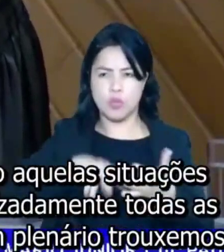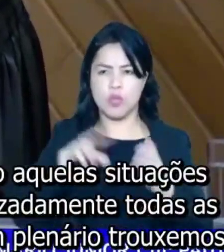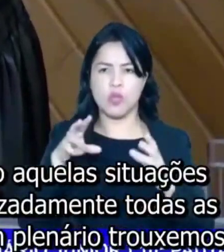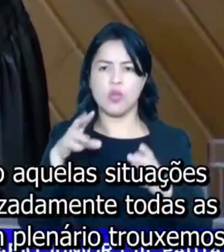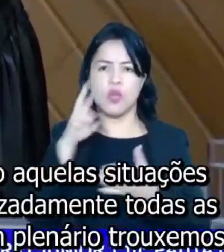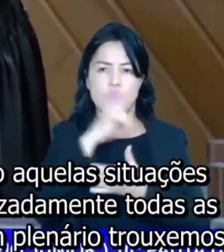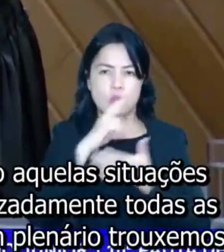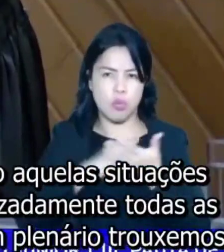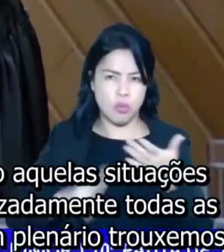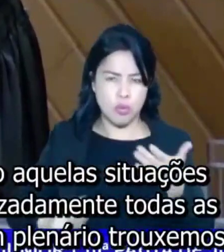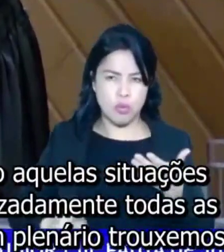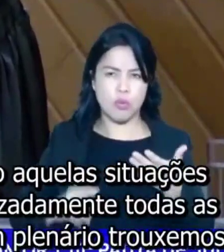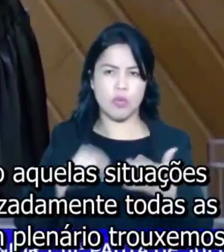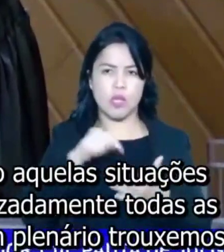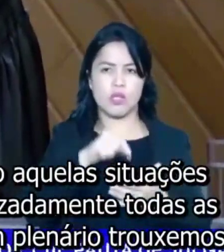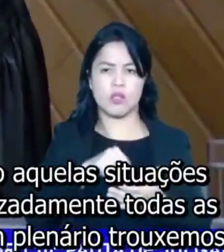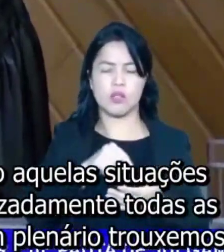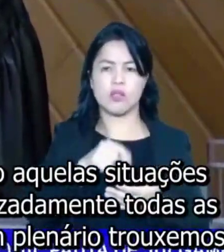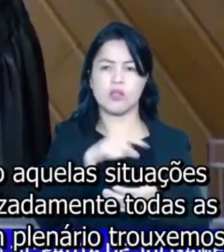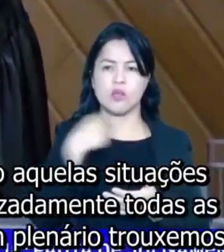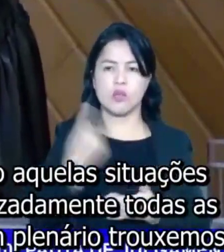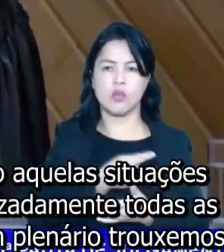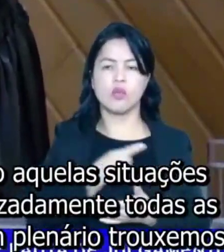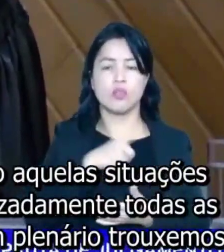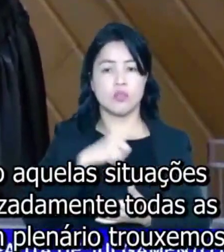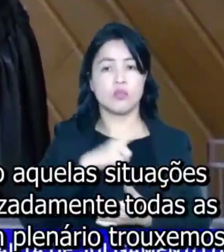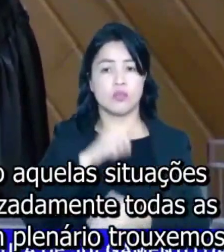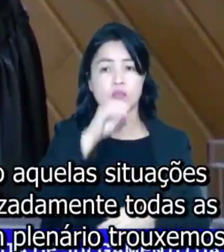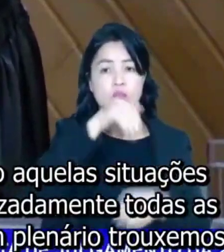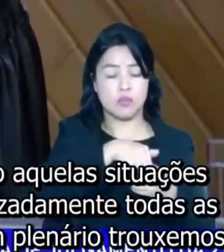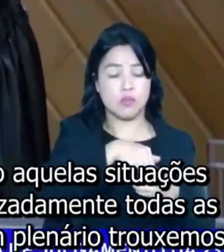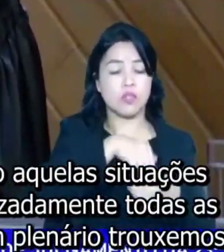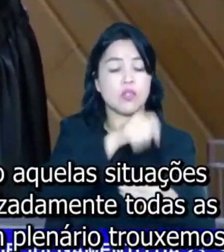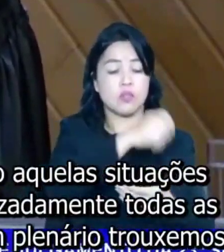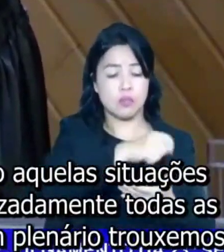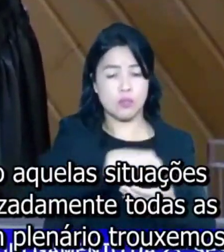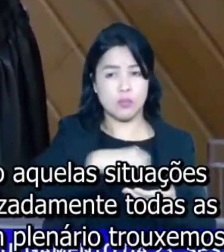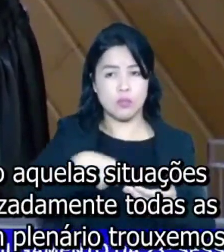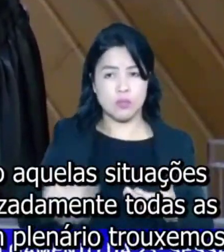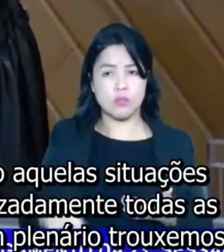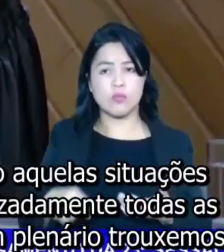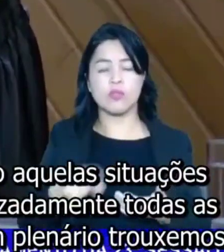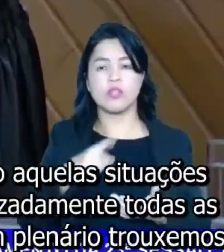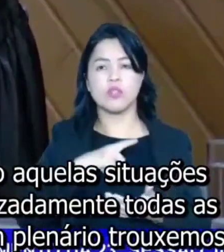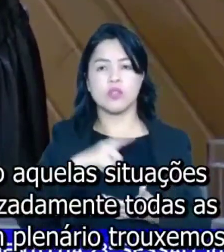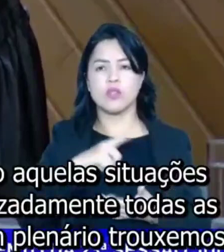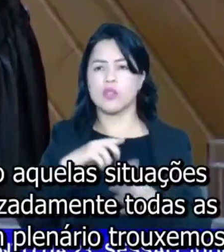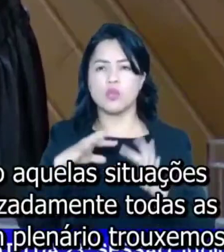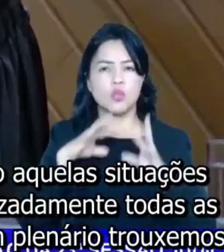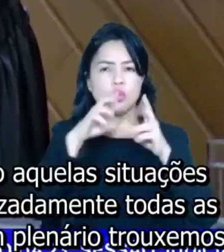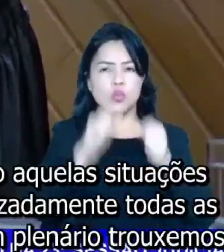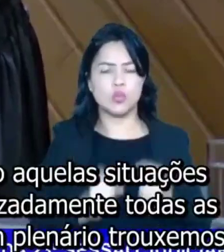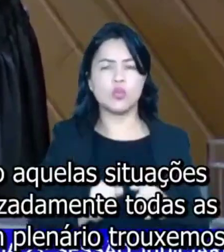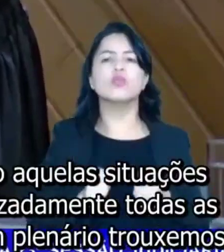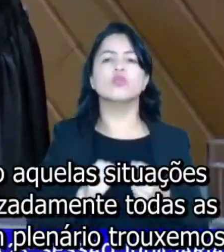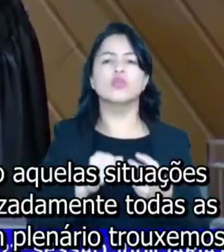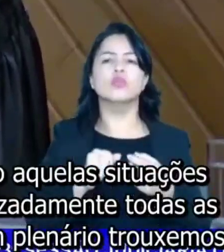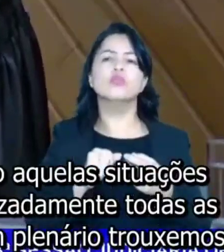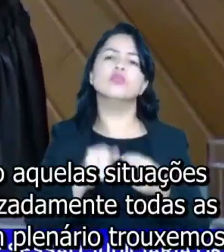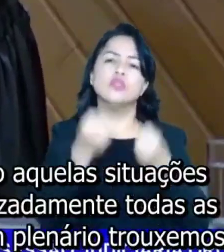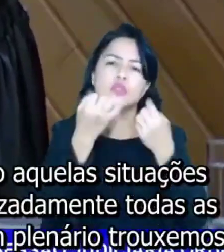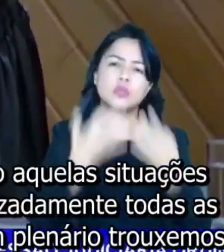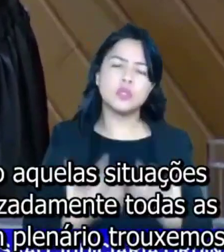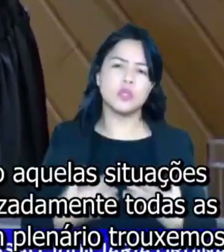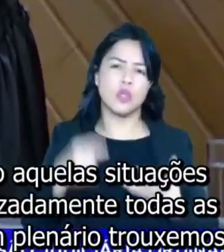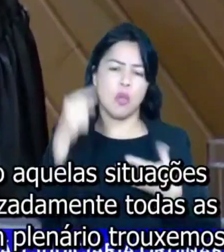são aquelas situações em que nós tínhamos voto escrito, enfrentando pormenorizadamente todas as teses, mas